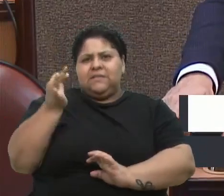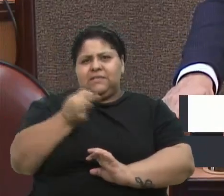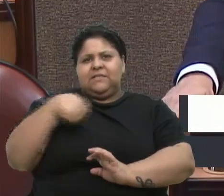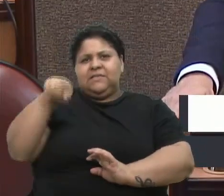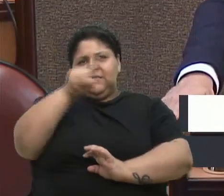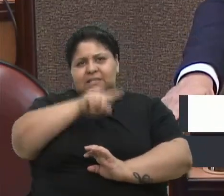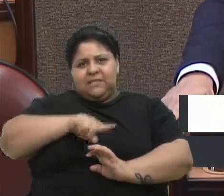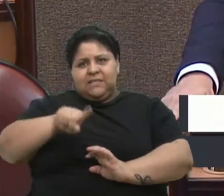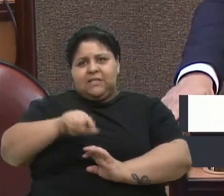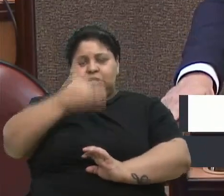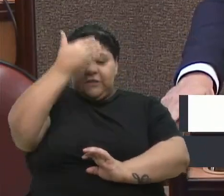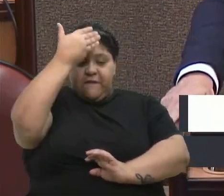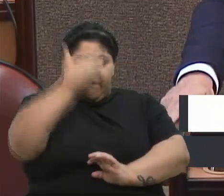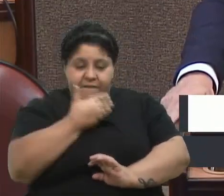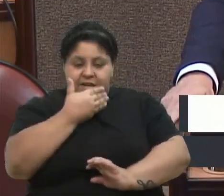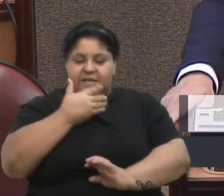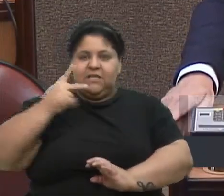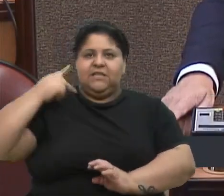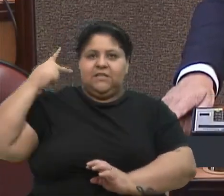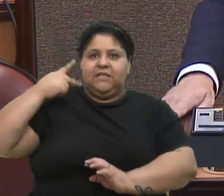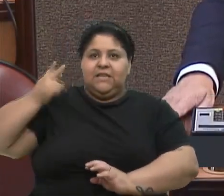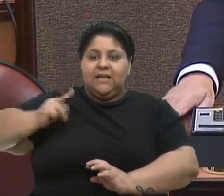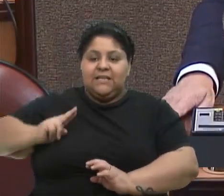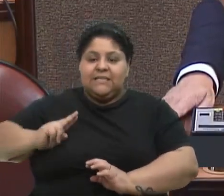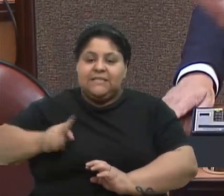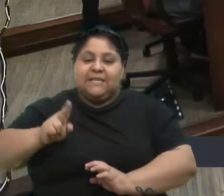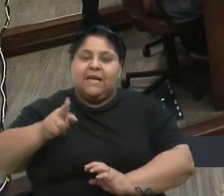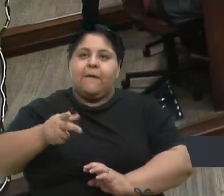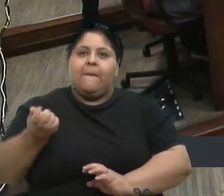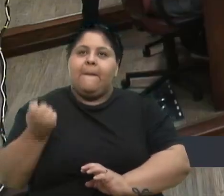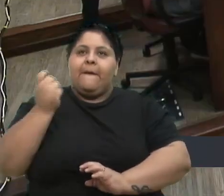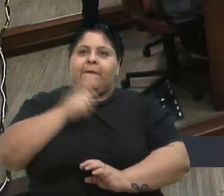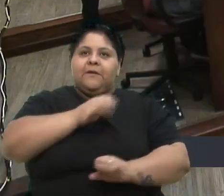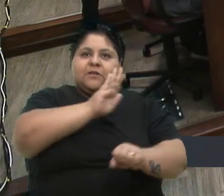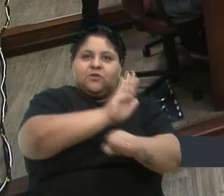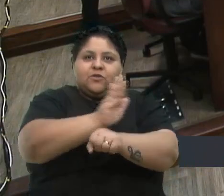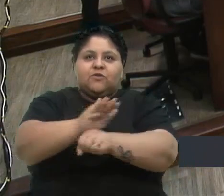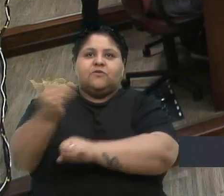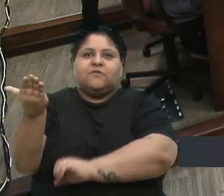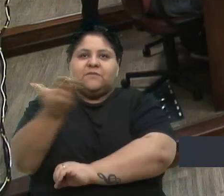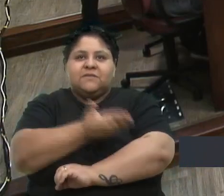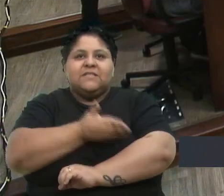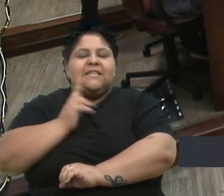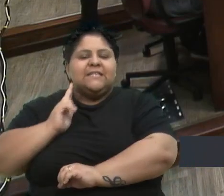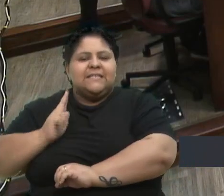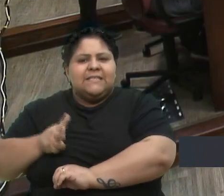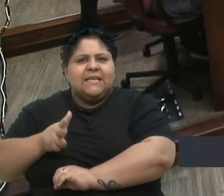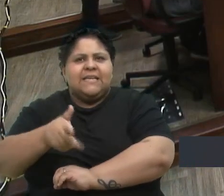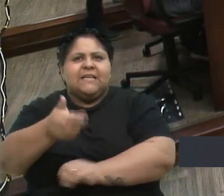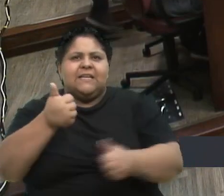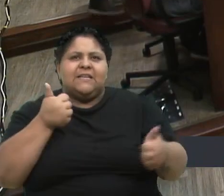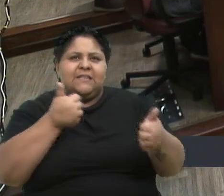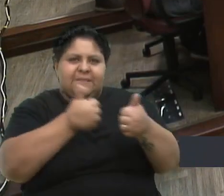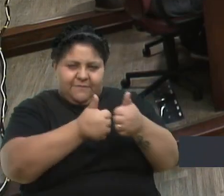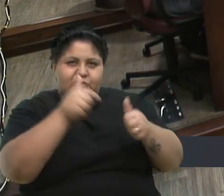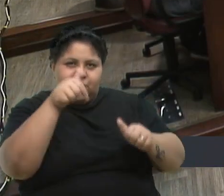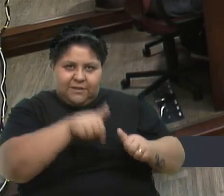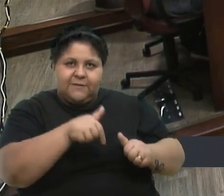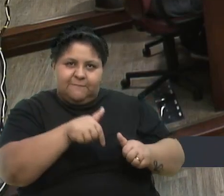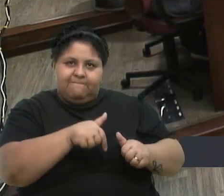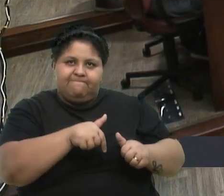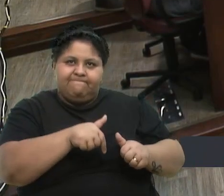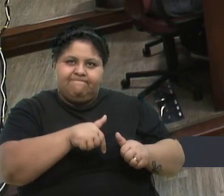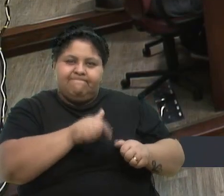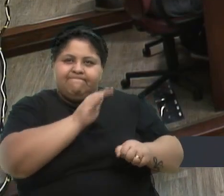nossa frente parlamentar sempre precisou da ajuda de vocês e vocês sempre estiveram aqui conosco para nos